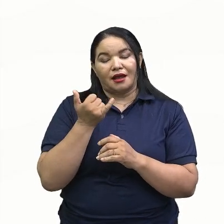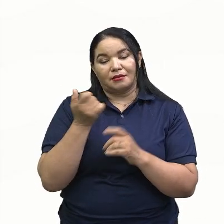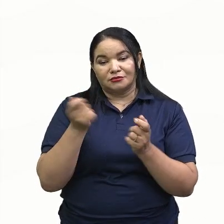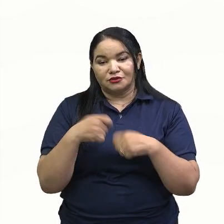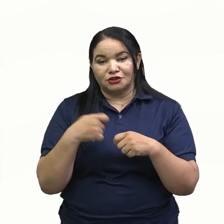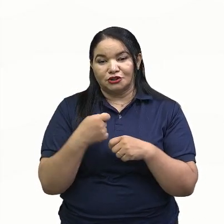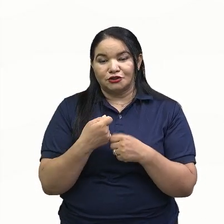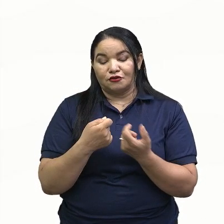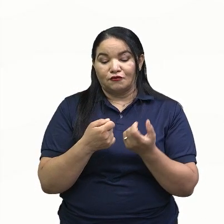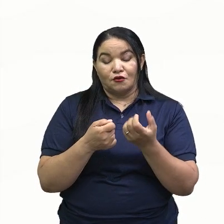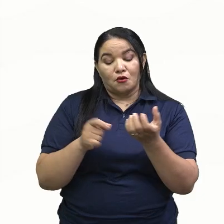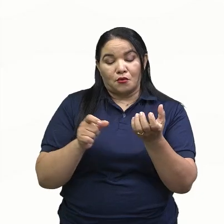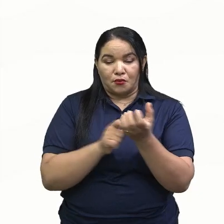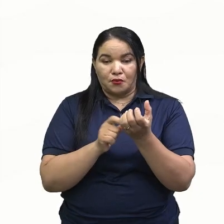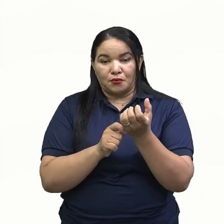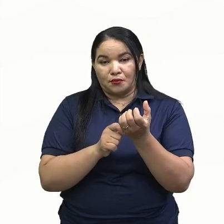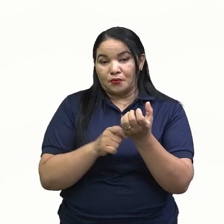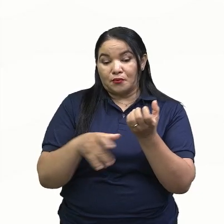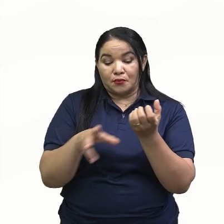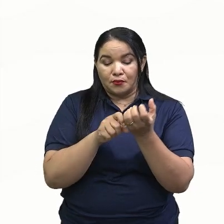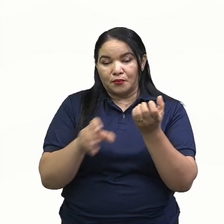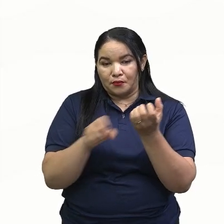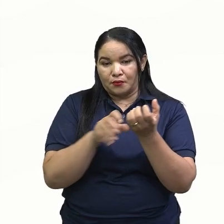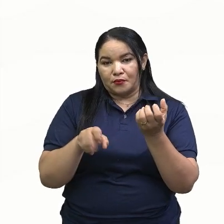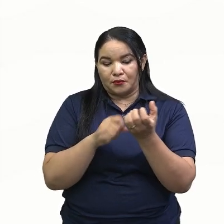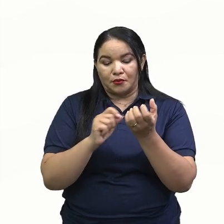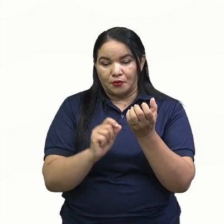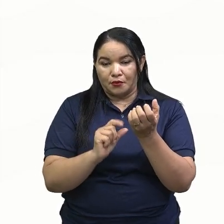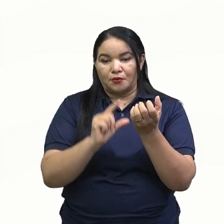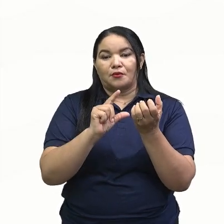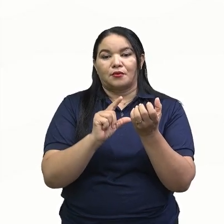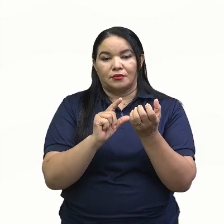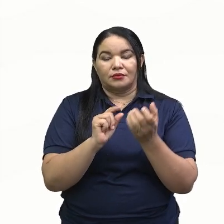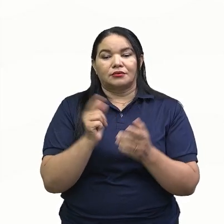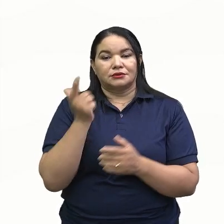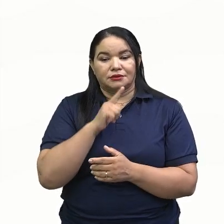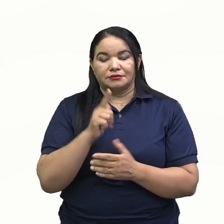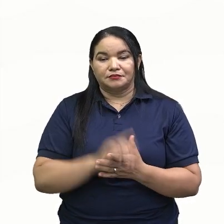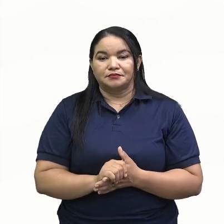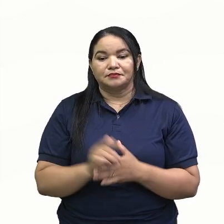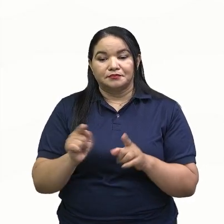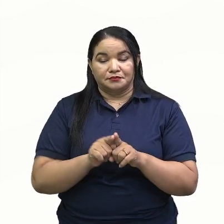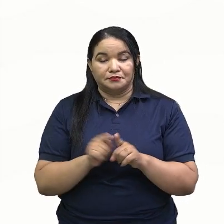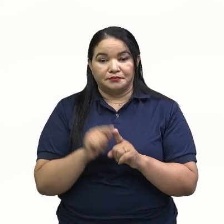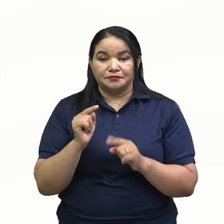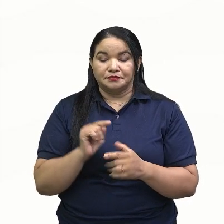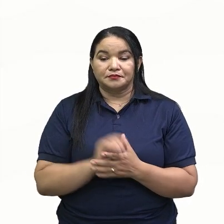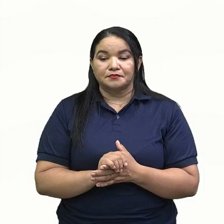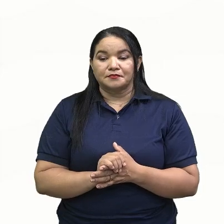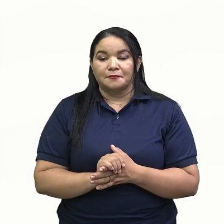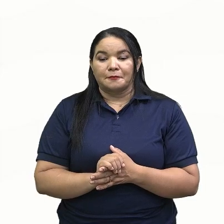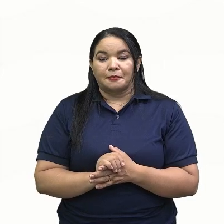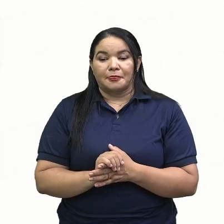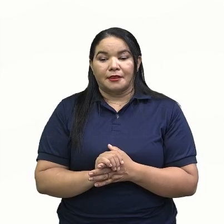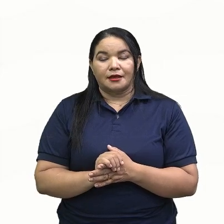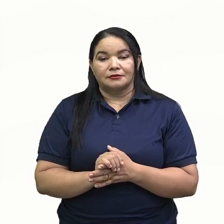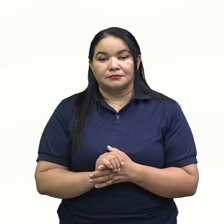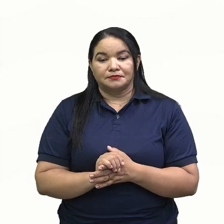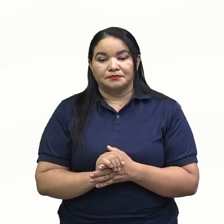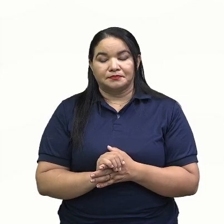celular. Outro assunto muito importante para falarmos na eletrodinâmica